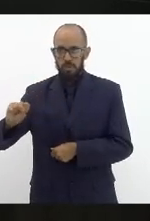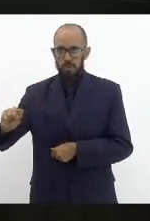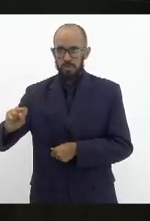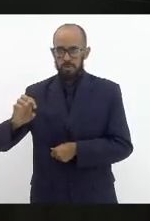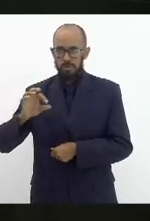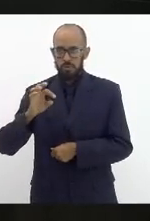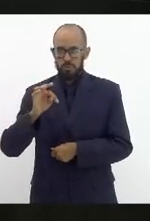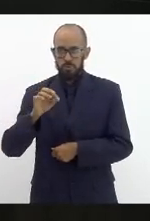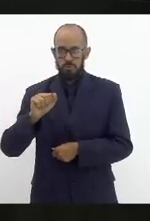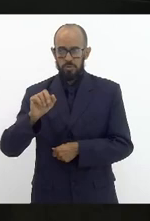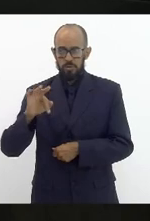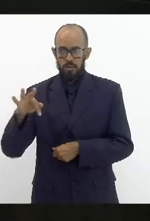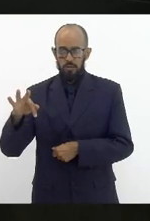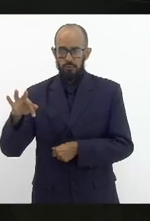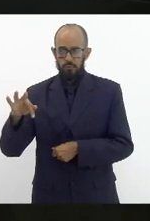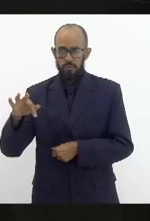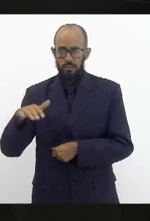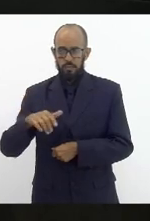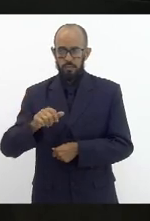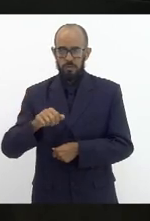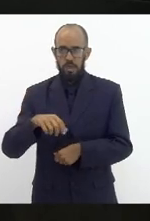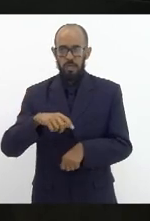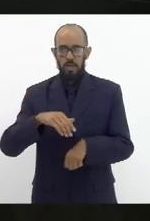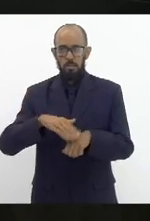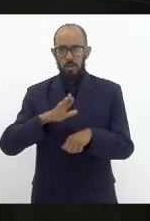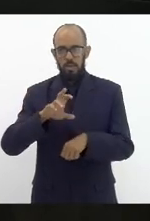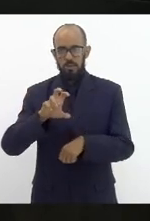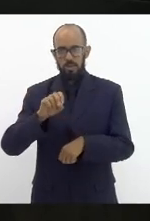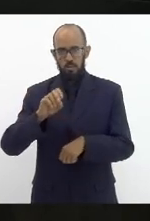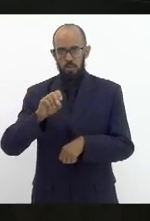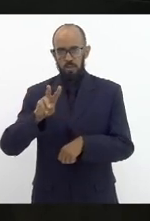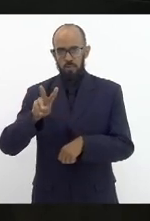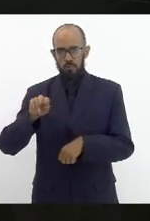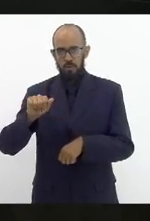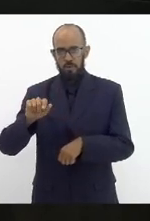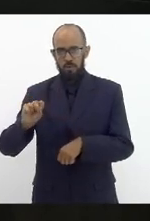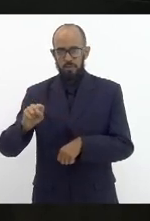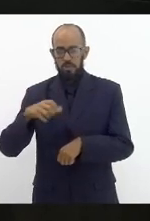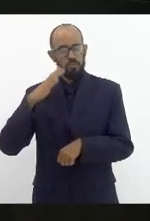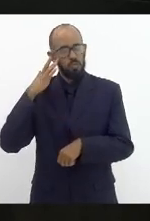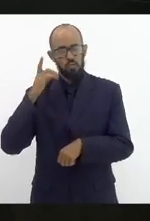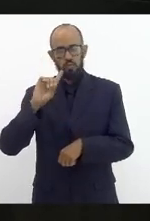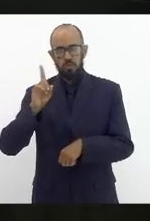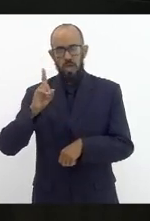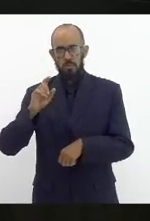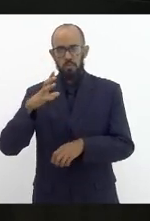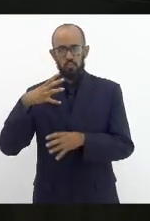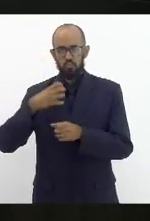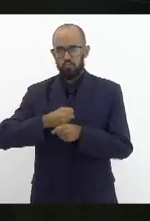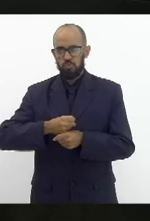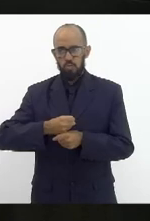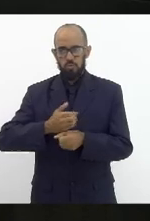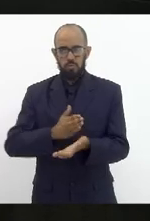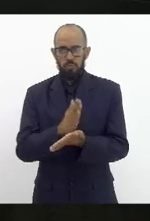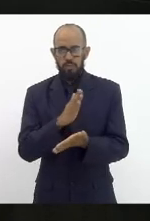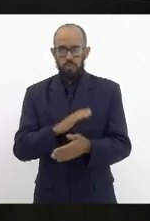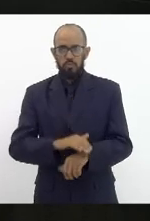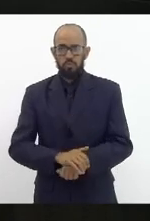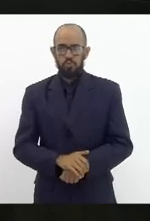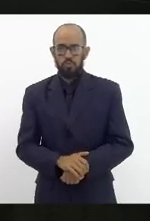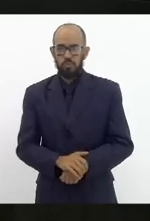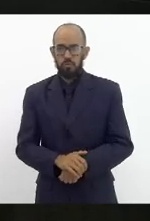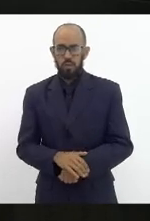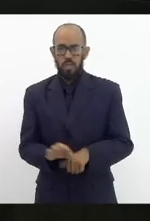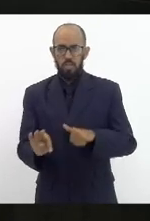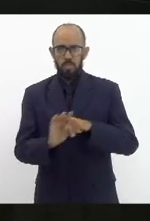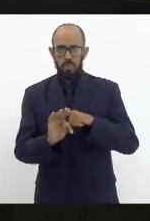pelo governador, sobem 50 vagas e nós não temos ainda o total de aprovados. Técnico